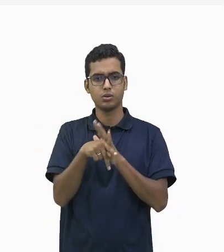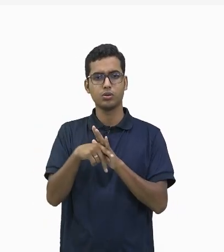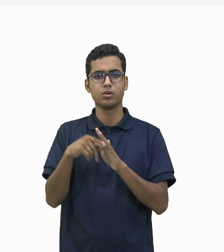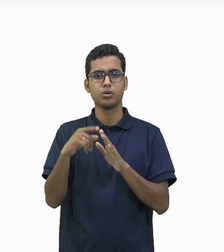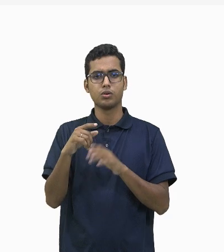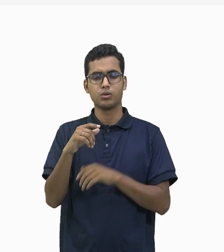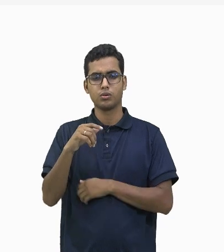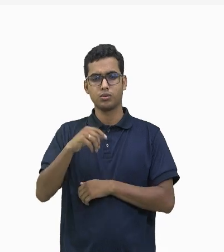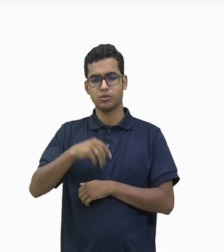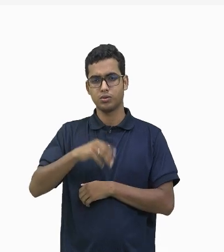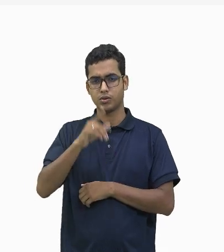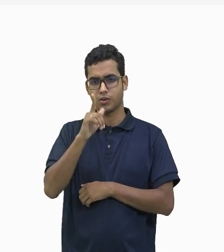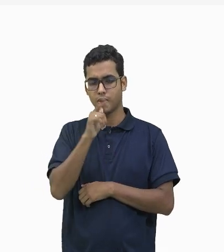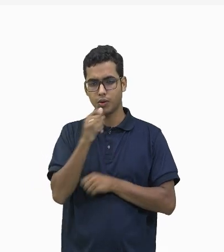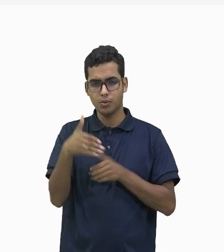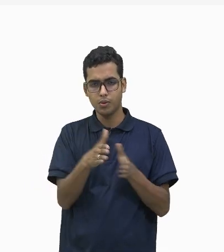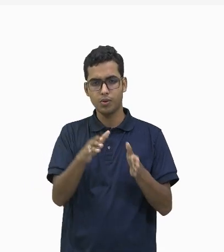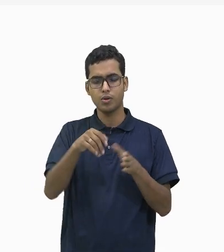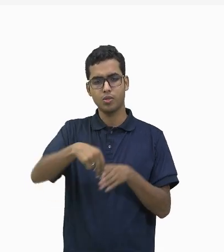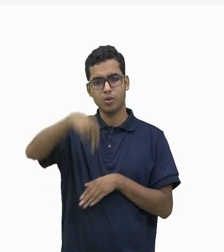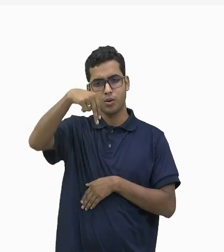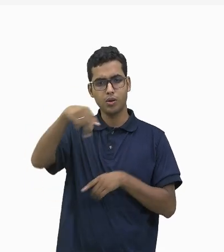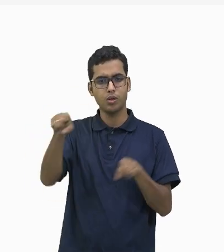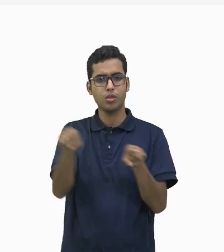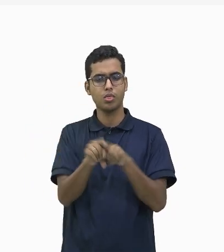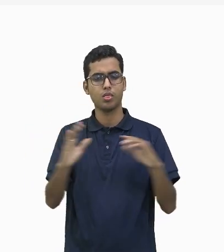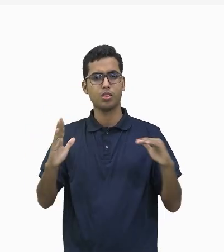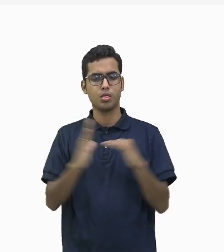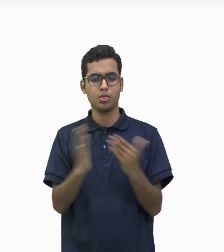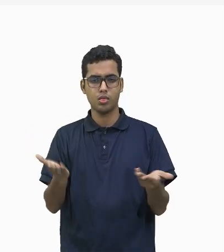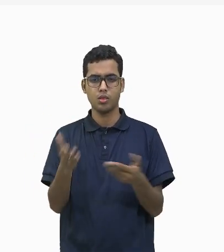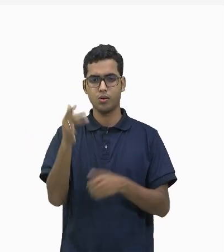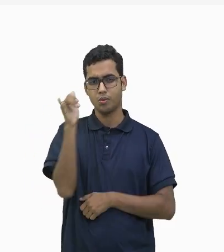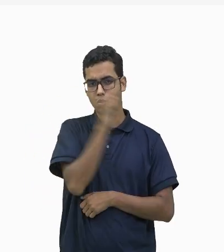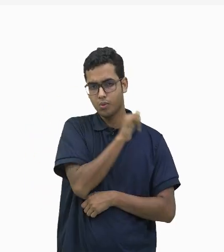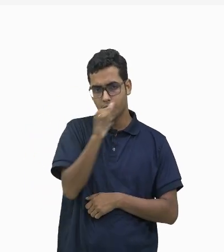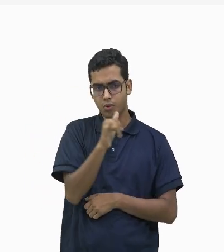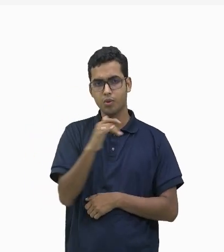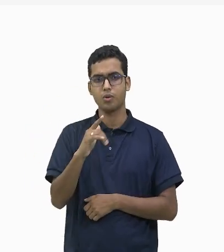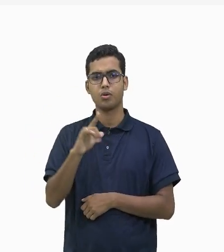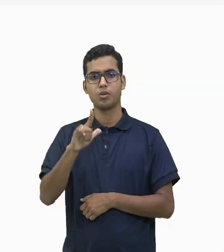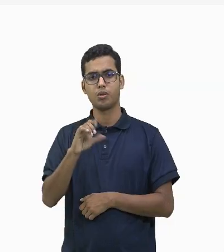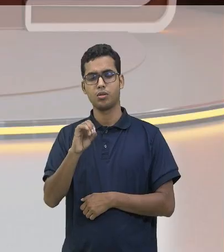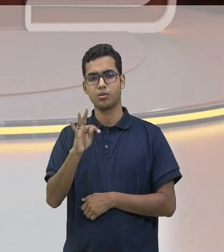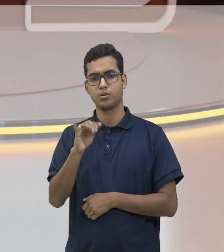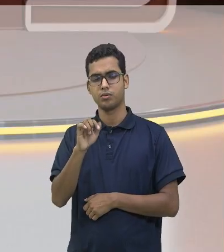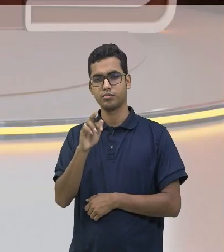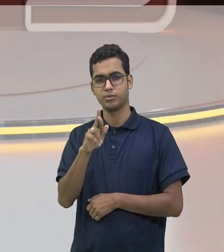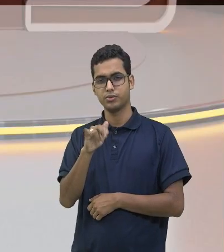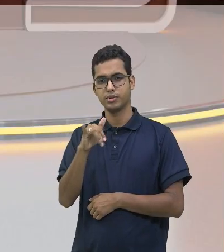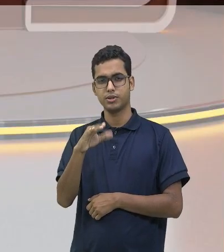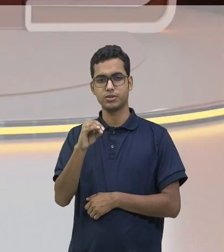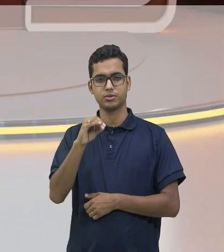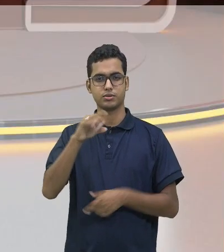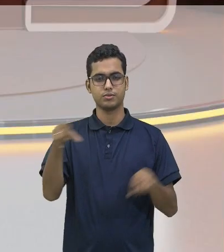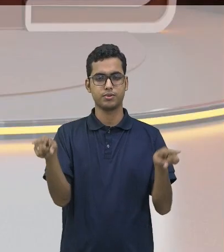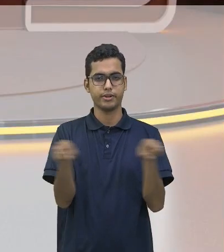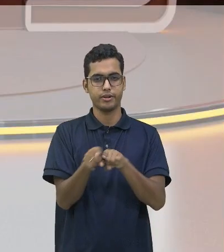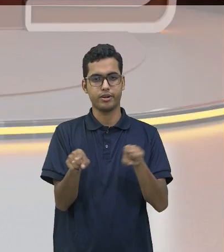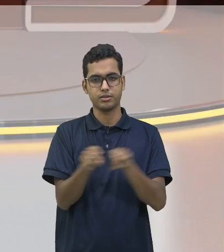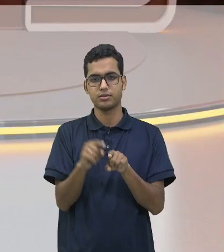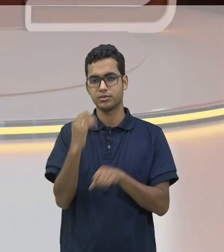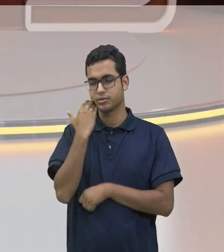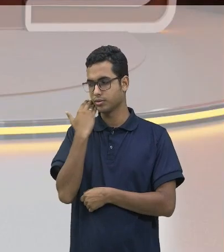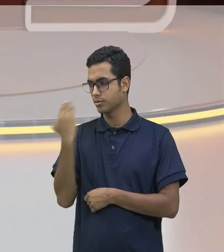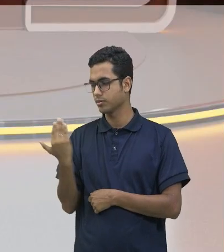Mar do Norte ao centro da atual Itália, coube então aí a Lotário. Então nós temos aqui